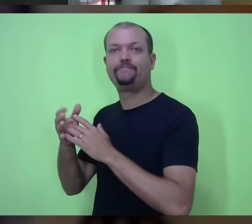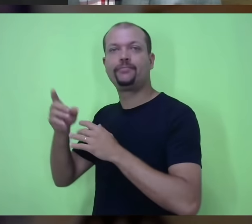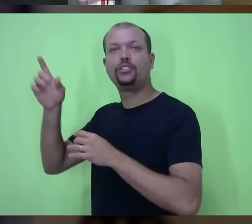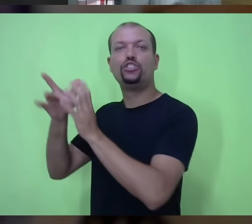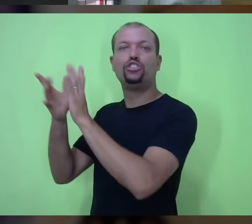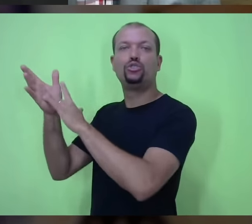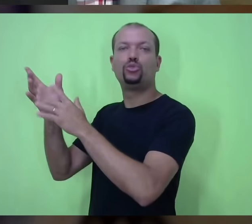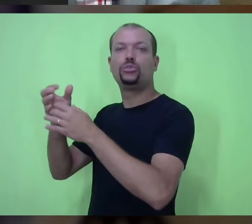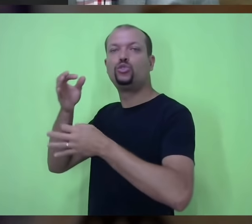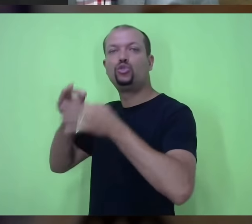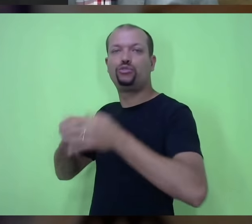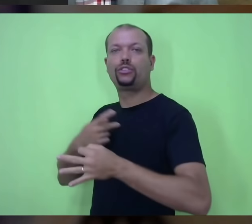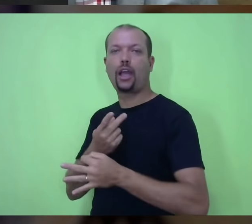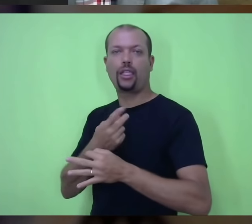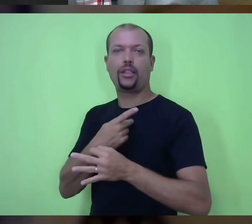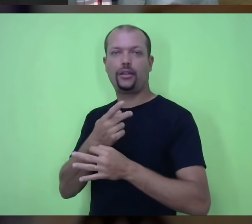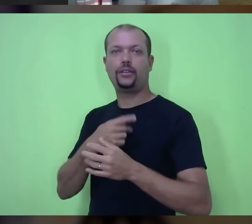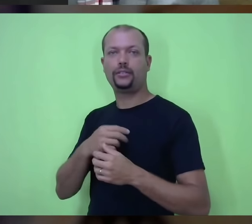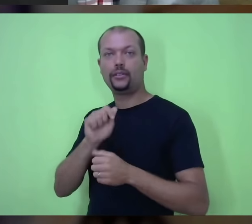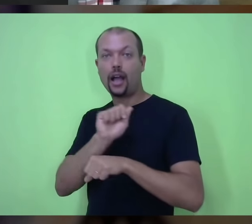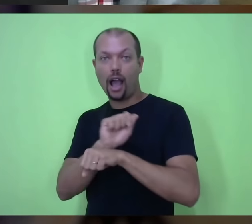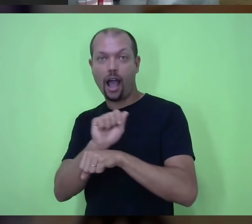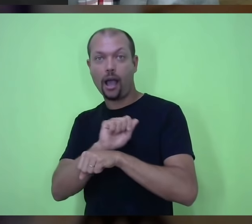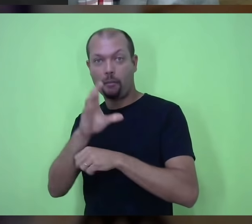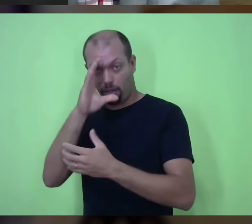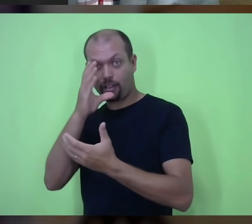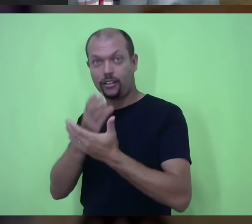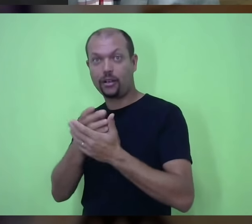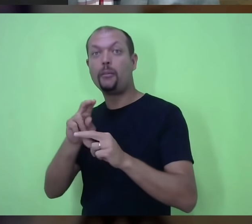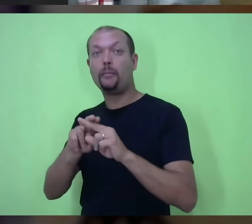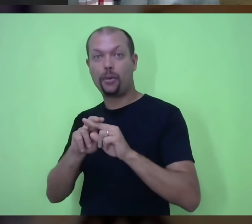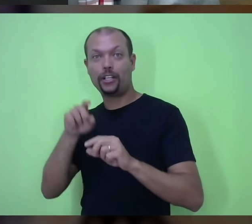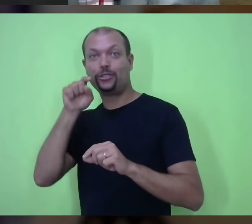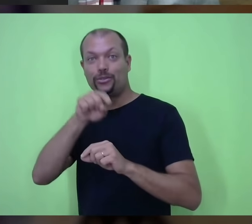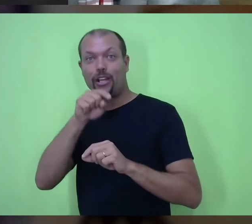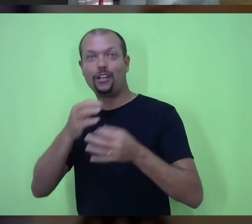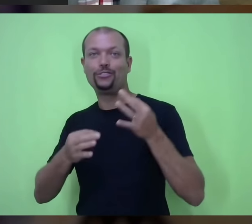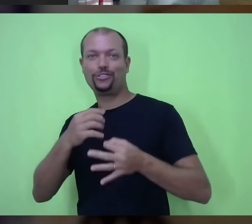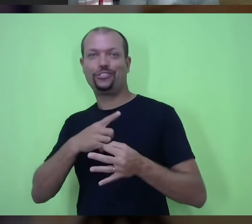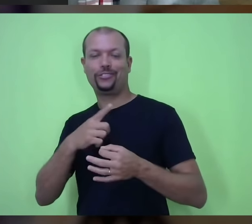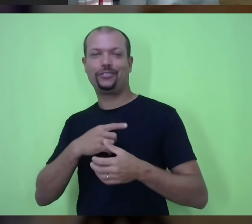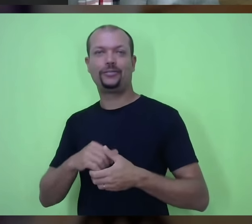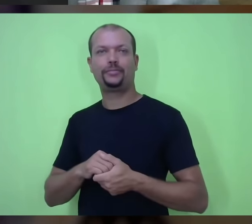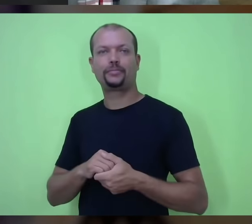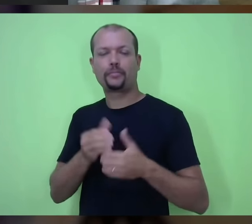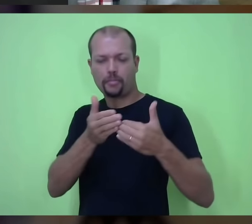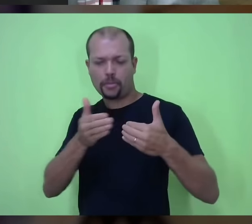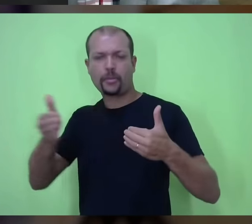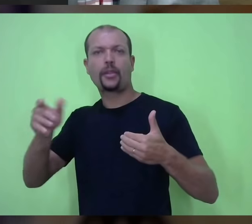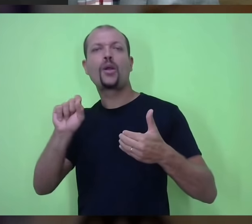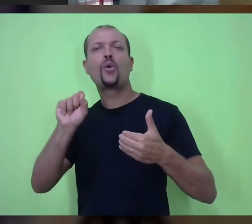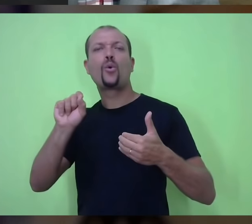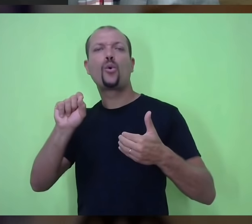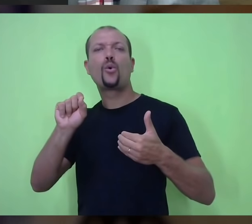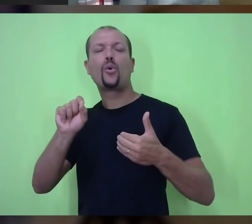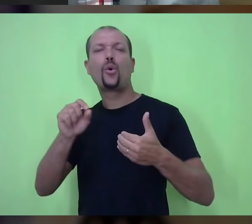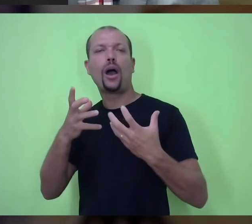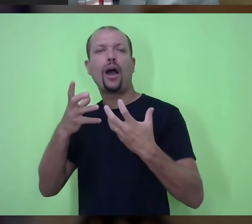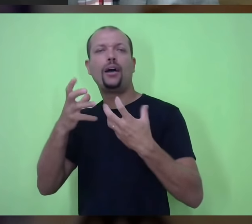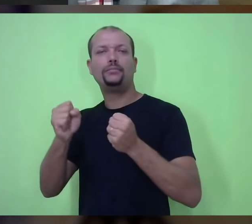ele. Abraão creu, e isso lhe foi imputado por justiça. Ponto. A partir daí,